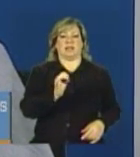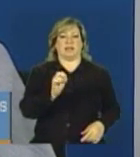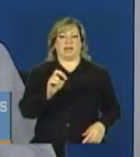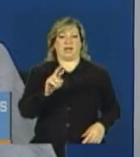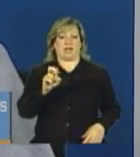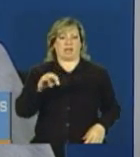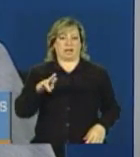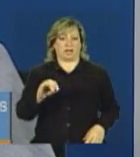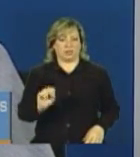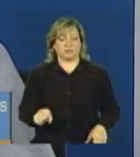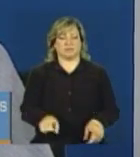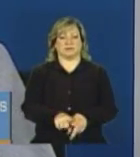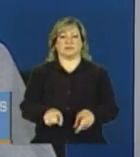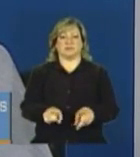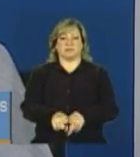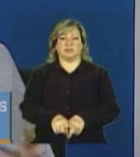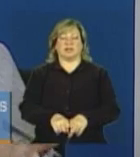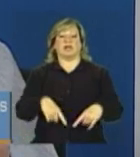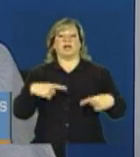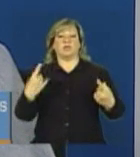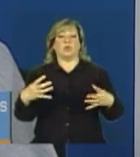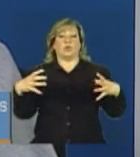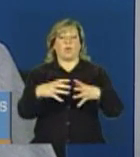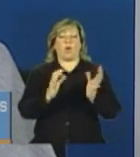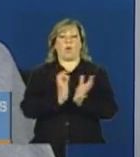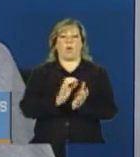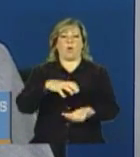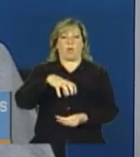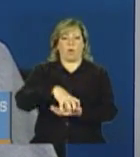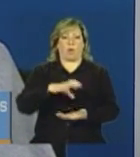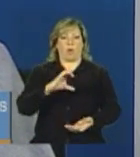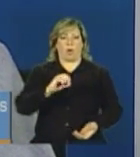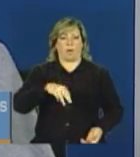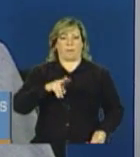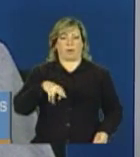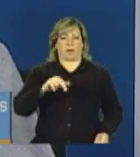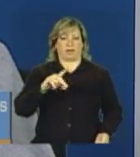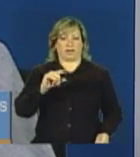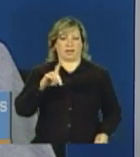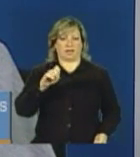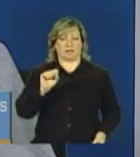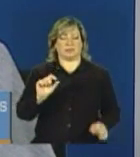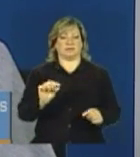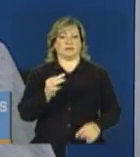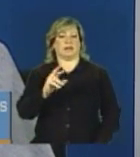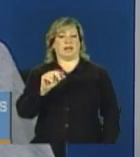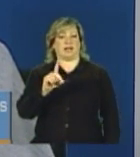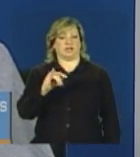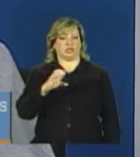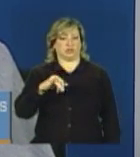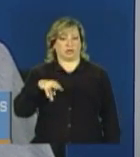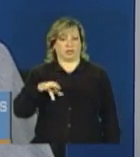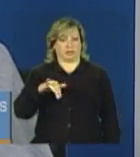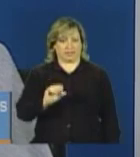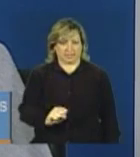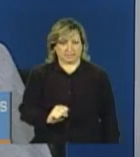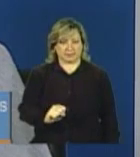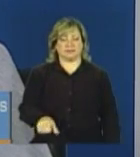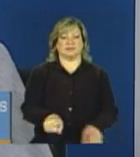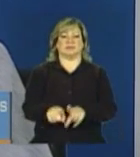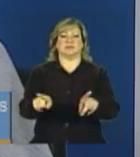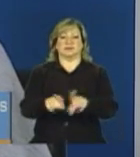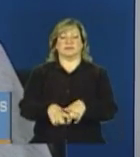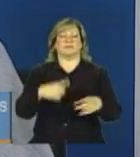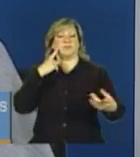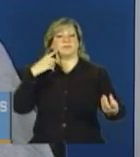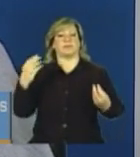saúde, né, e a partir da instituição desse conselho que hoje, né, pelo marco legal, né, da Política Nacional de Segurança